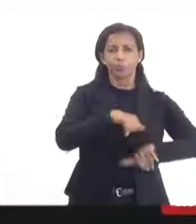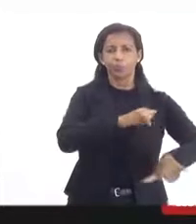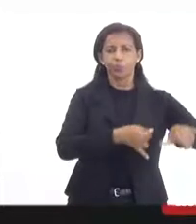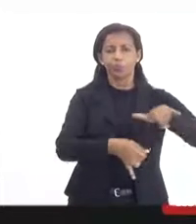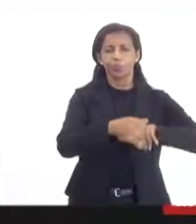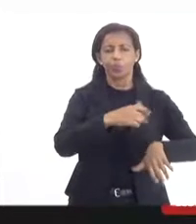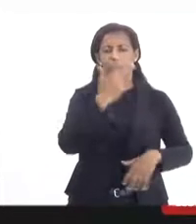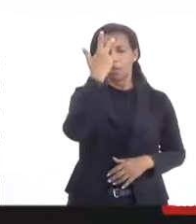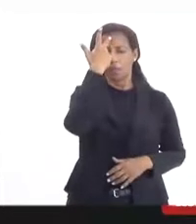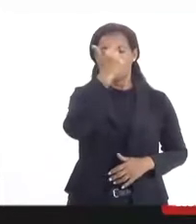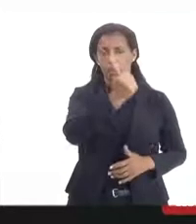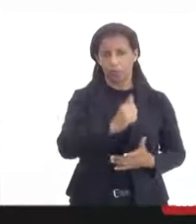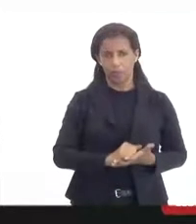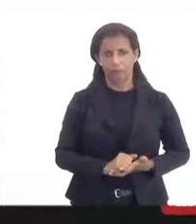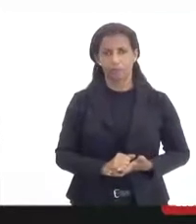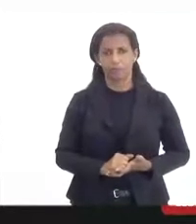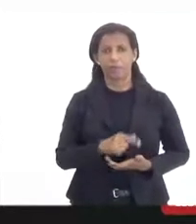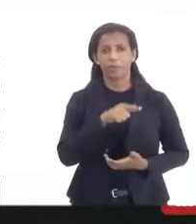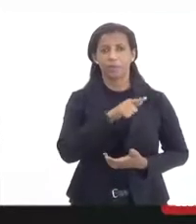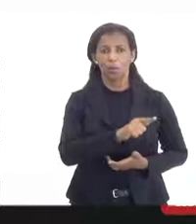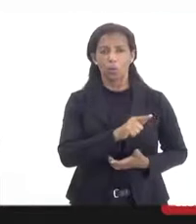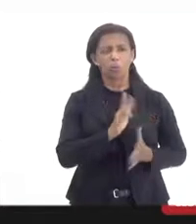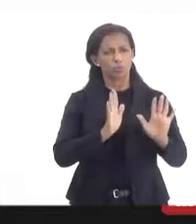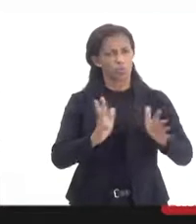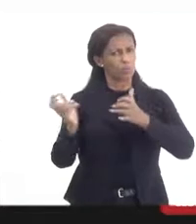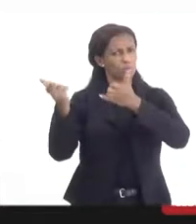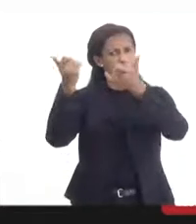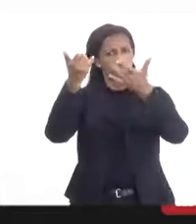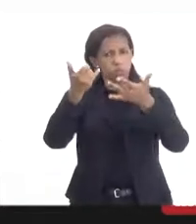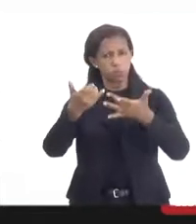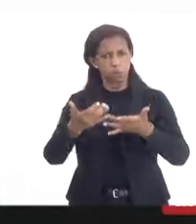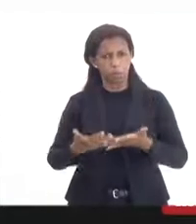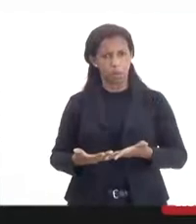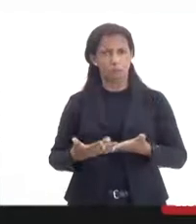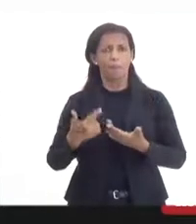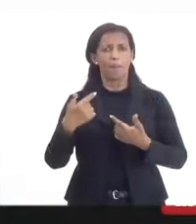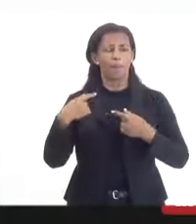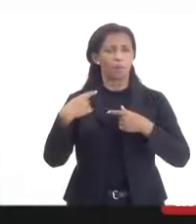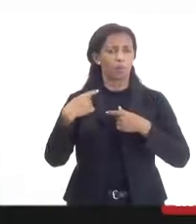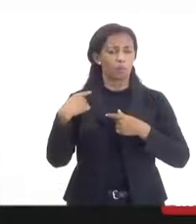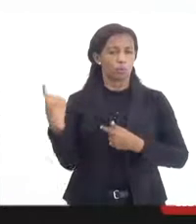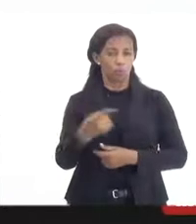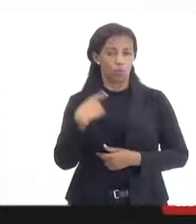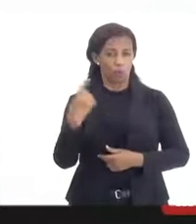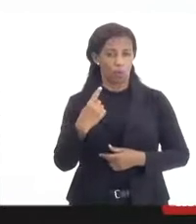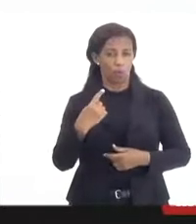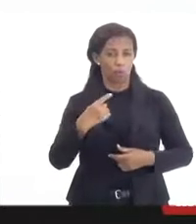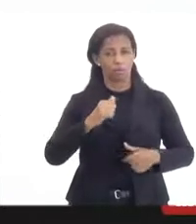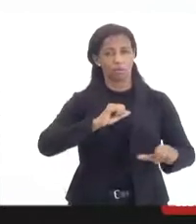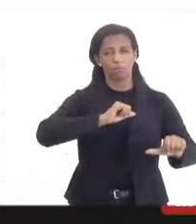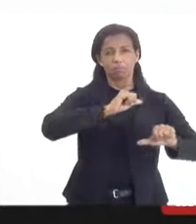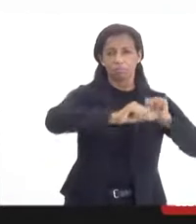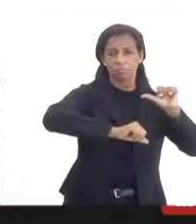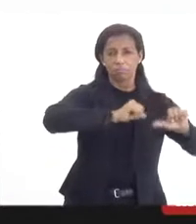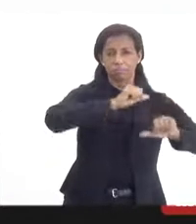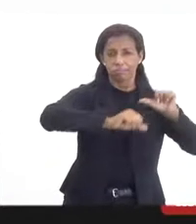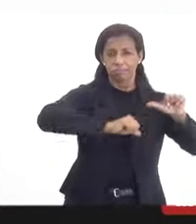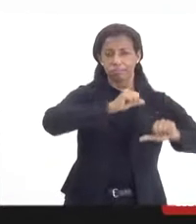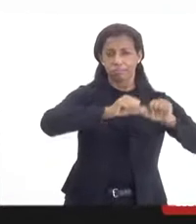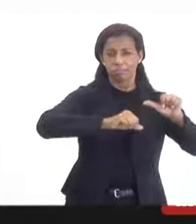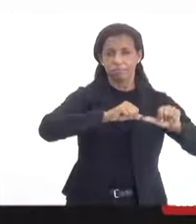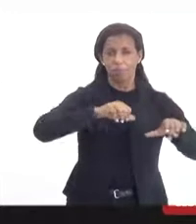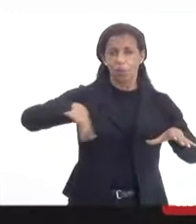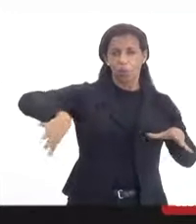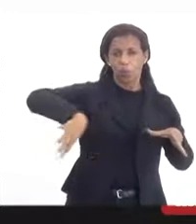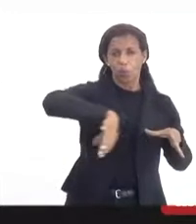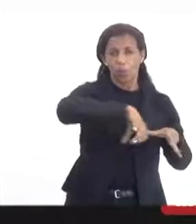natural. Como vocês sabem, isso já foi bastante falado aqui, pós-processamento, esse gás úmido, esse gás rico, ele